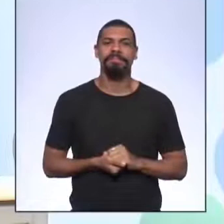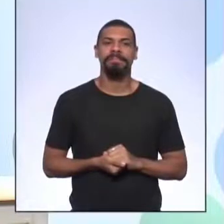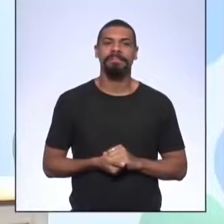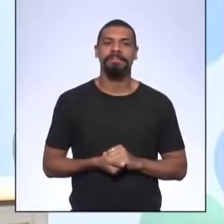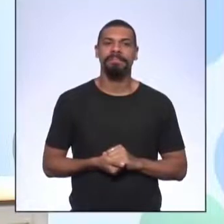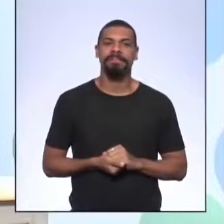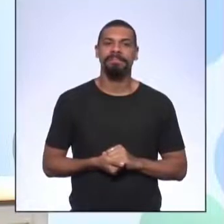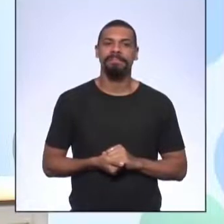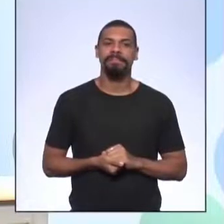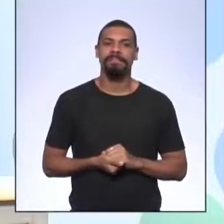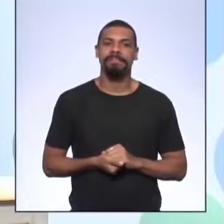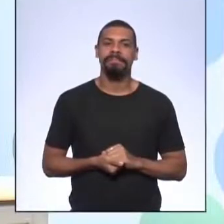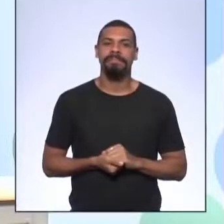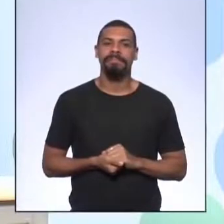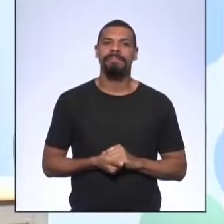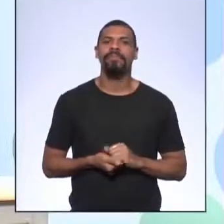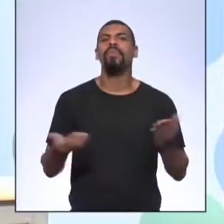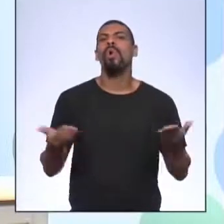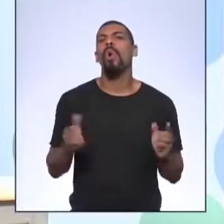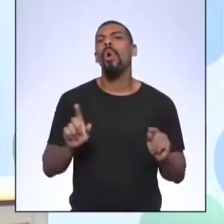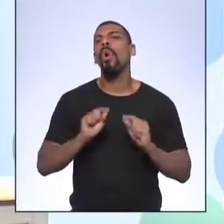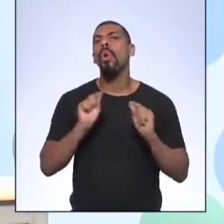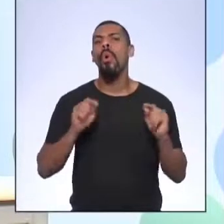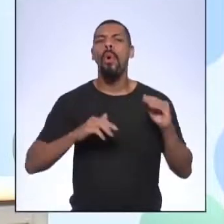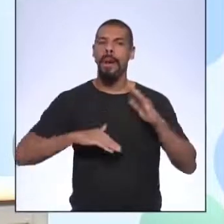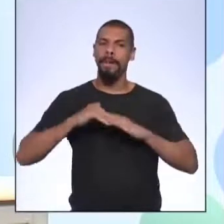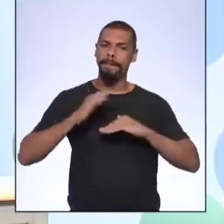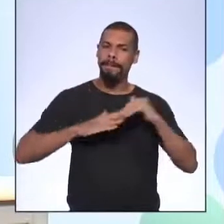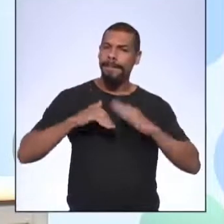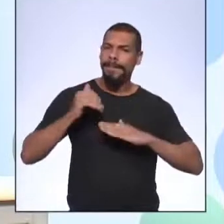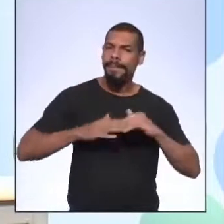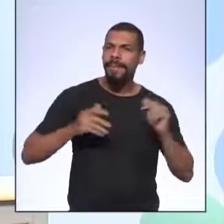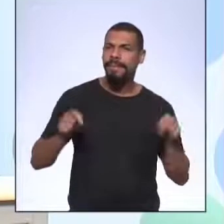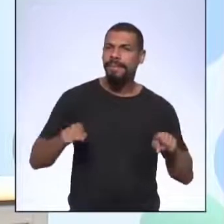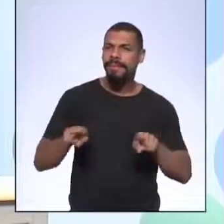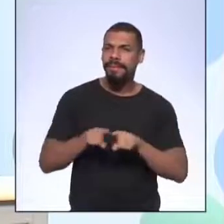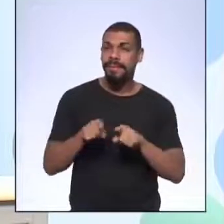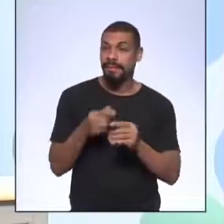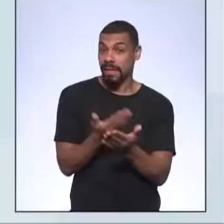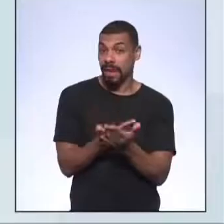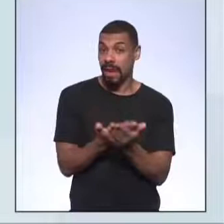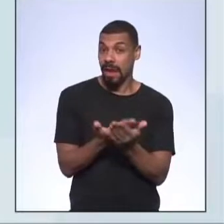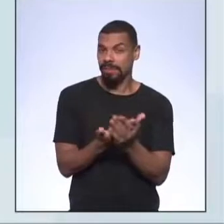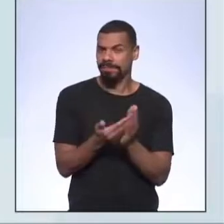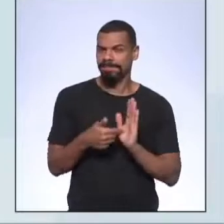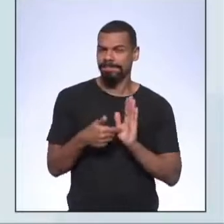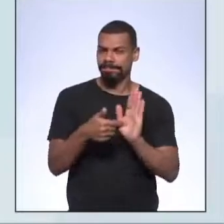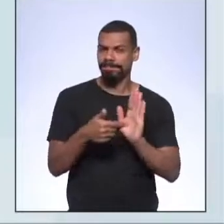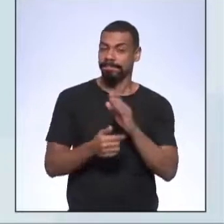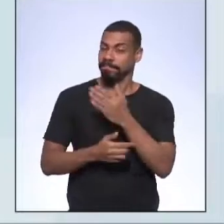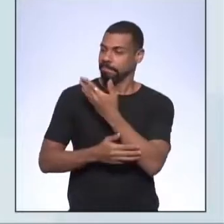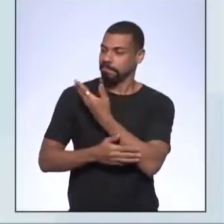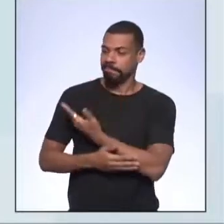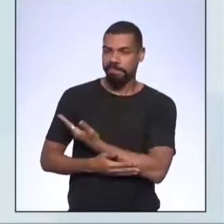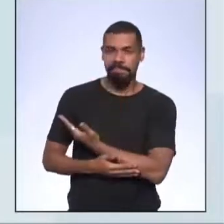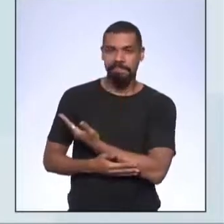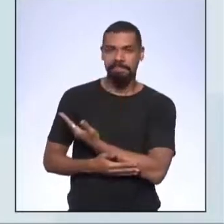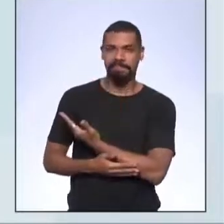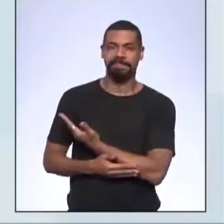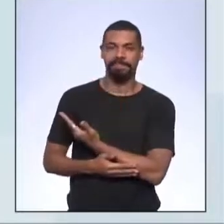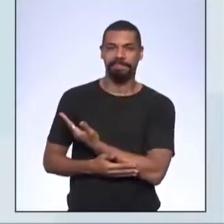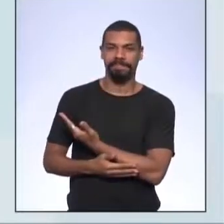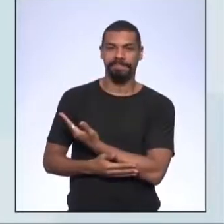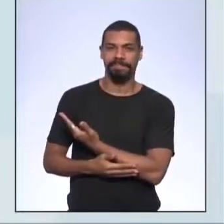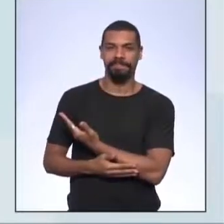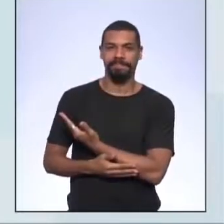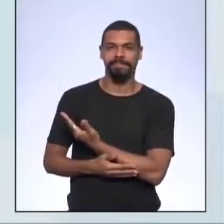então hoje qual é a habilidade que nós iremos trabalhar nessa aula esboçaram projetos individuais